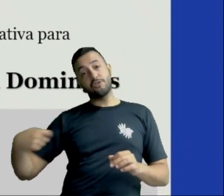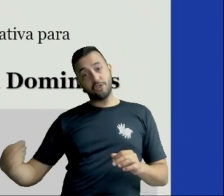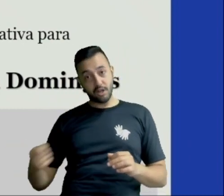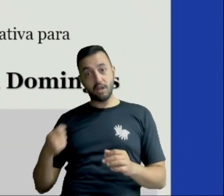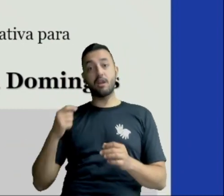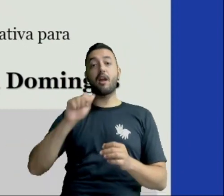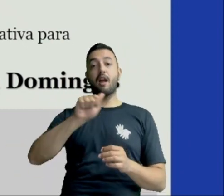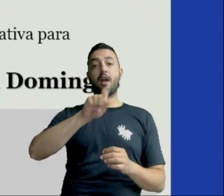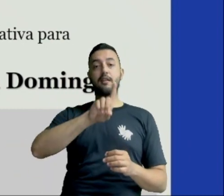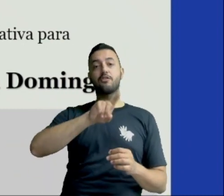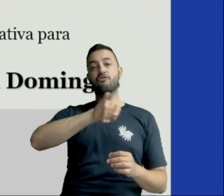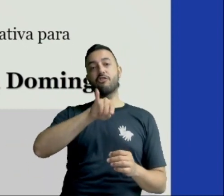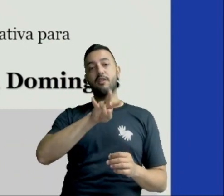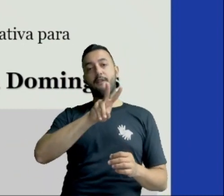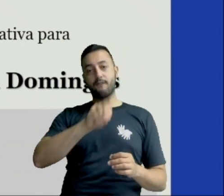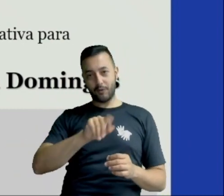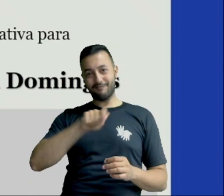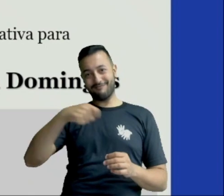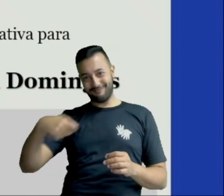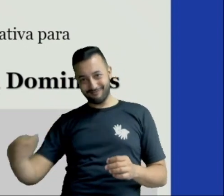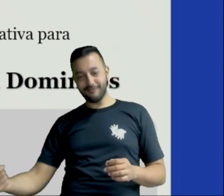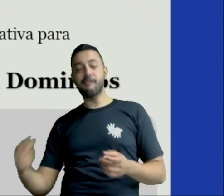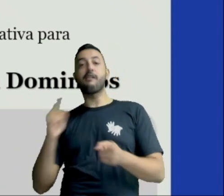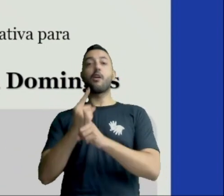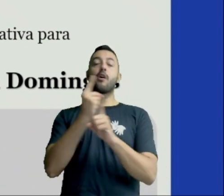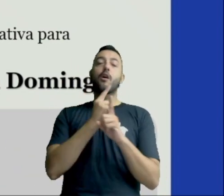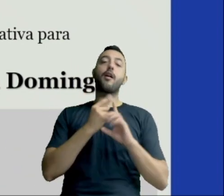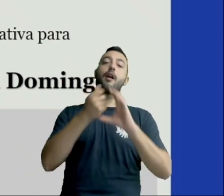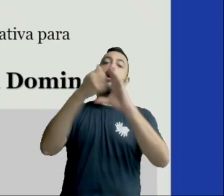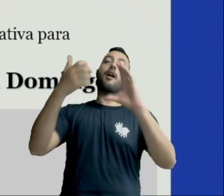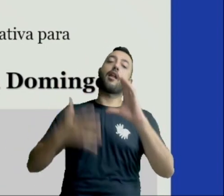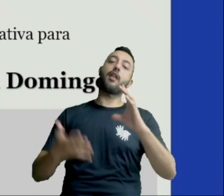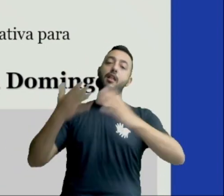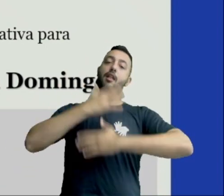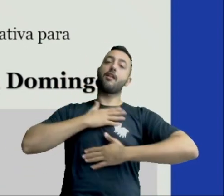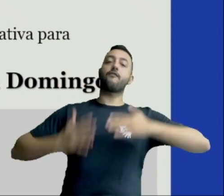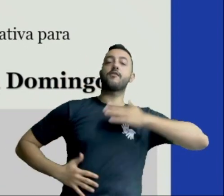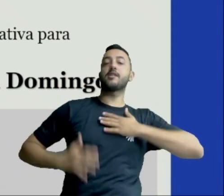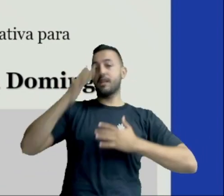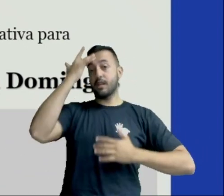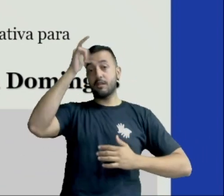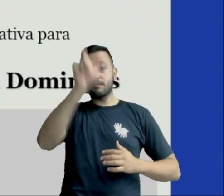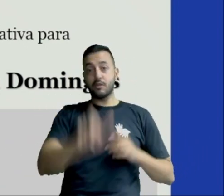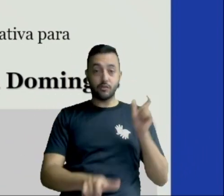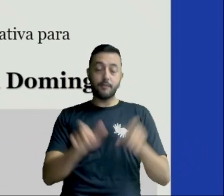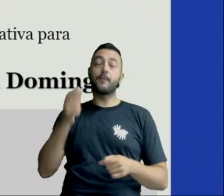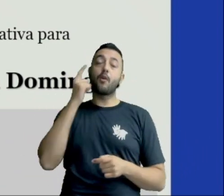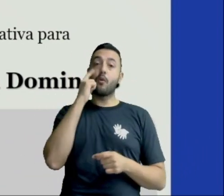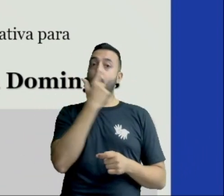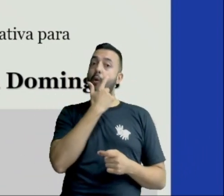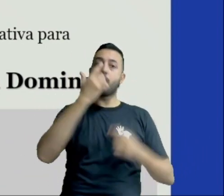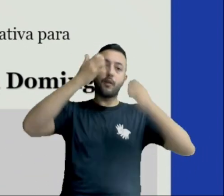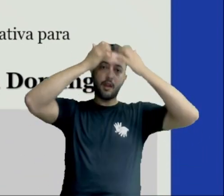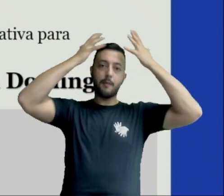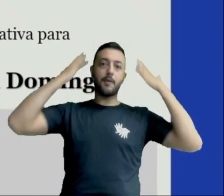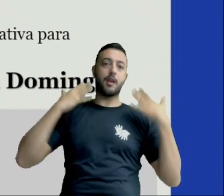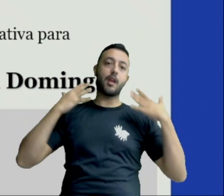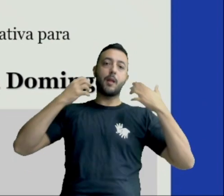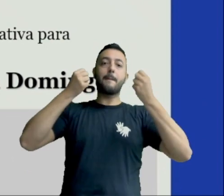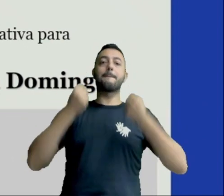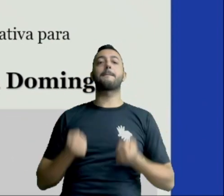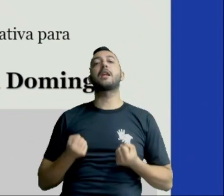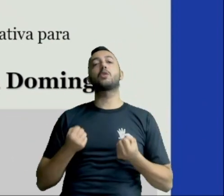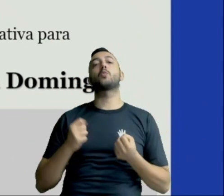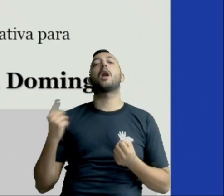descrever a aparência e características físicas das pessoas como olhos, cabelos,